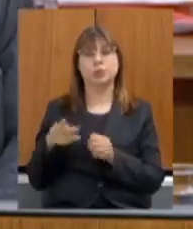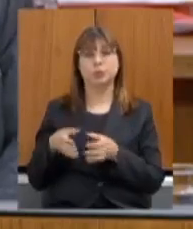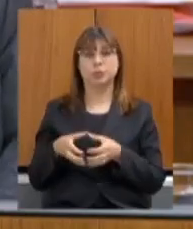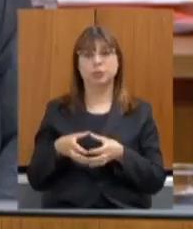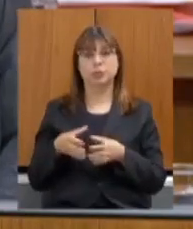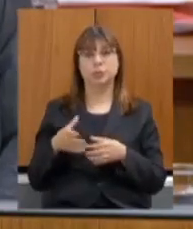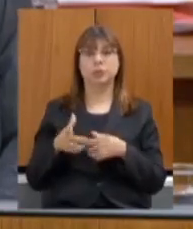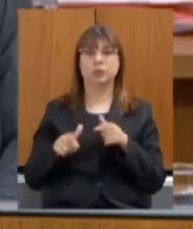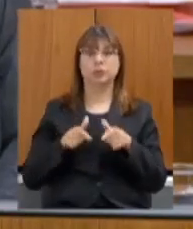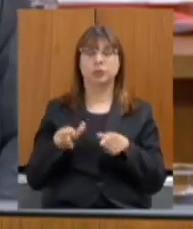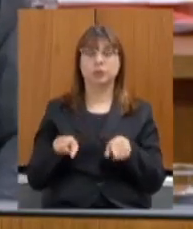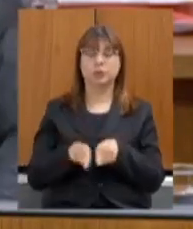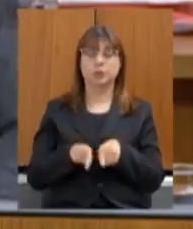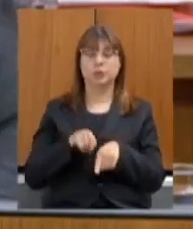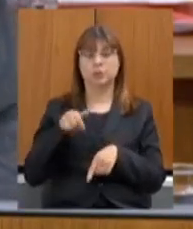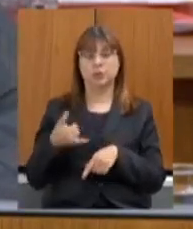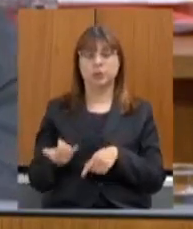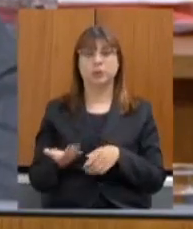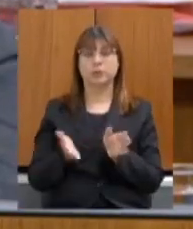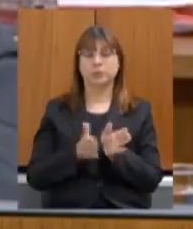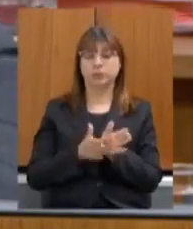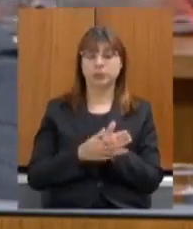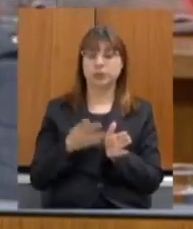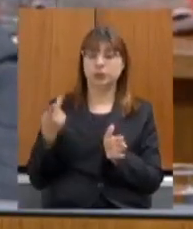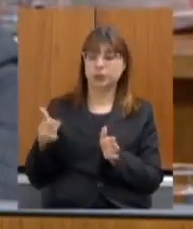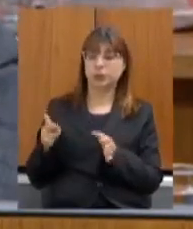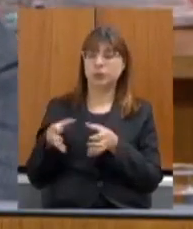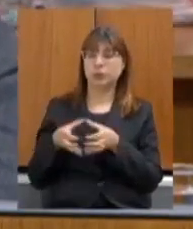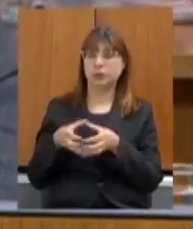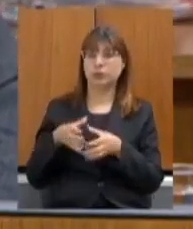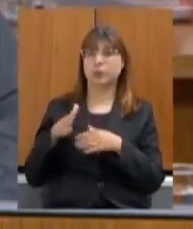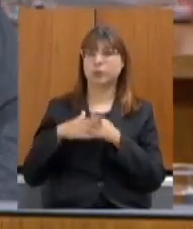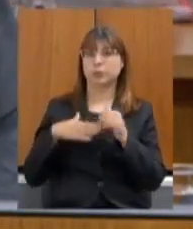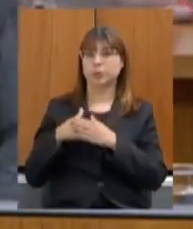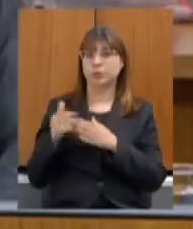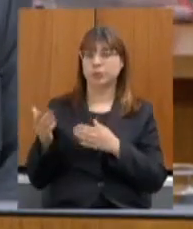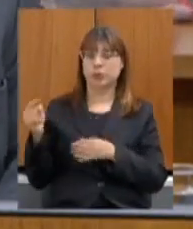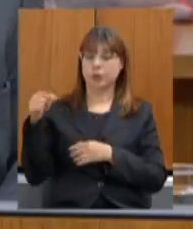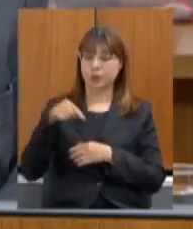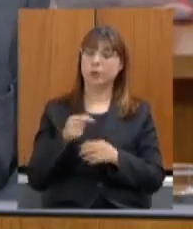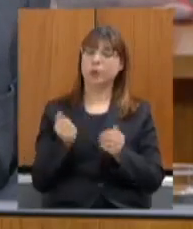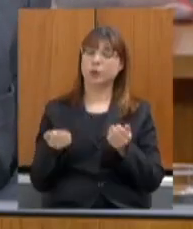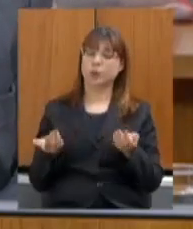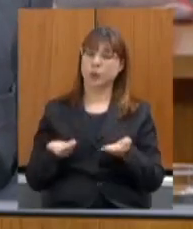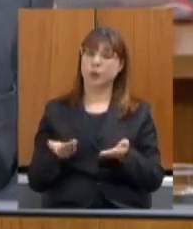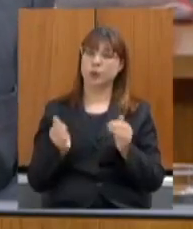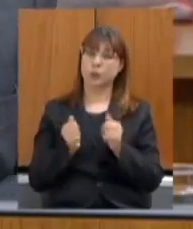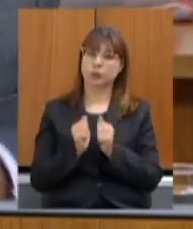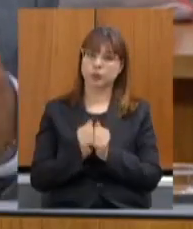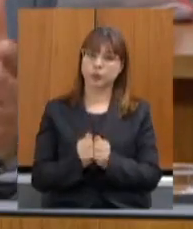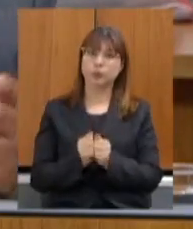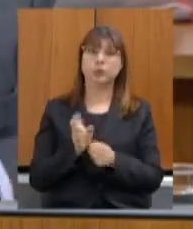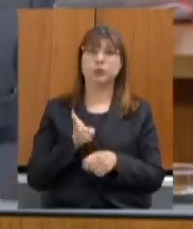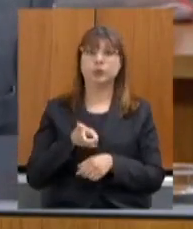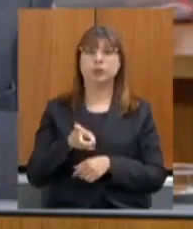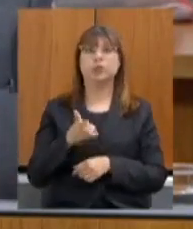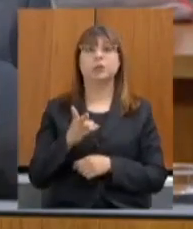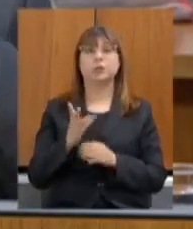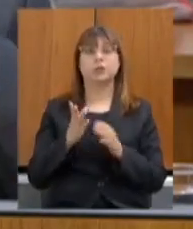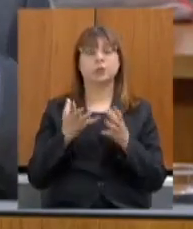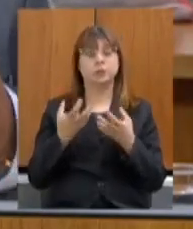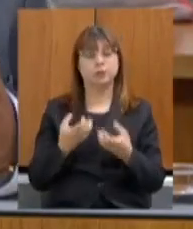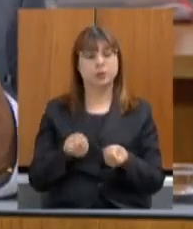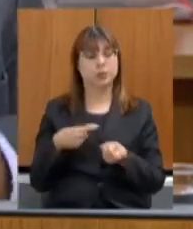aproveitando também para saudar toda a sua equipe, que aqui está sempre muito diligente conosco, atendendo todos os nossos pedidos,